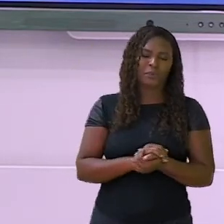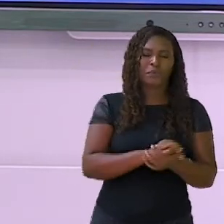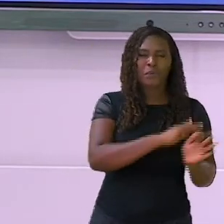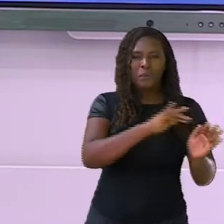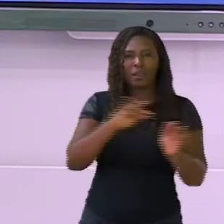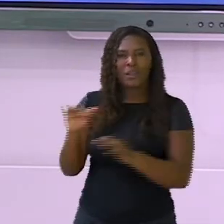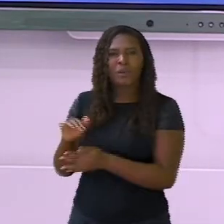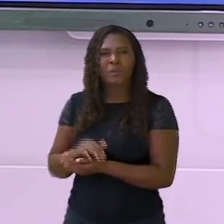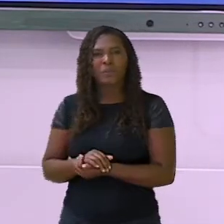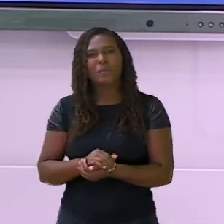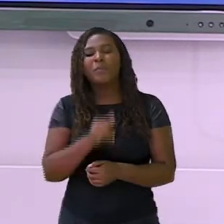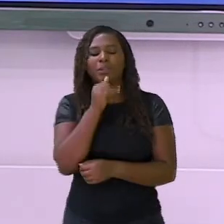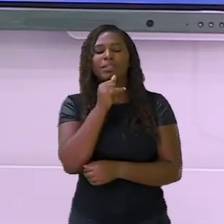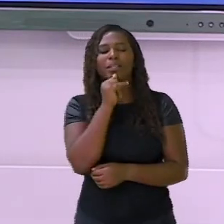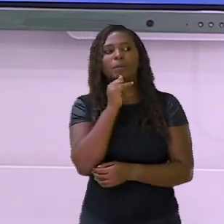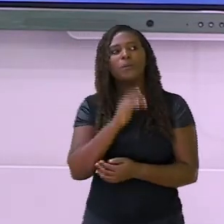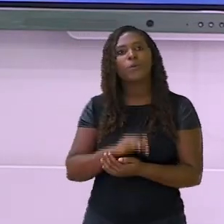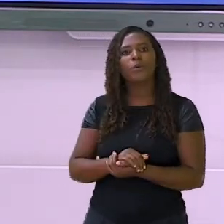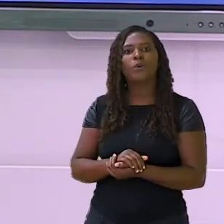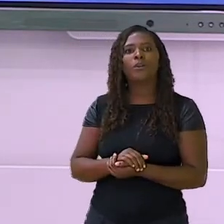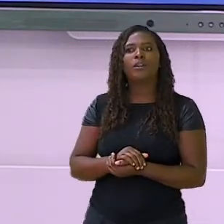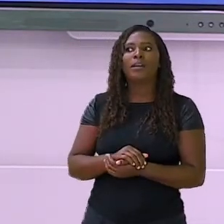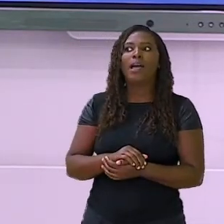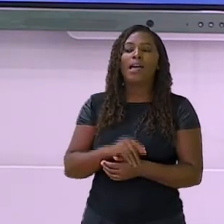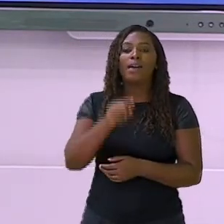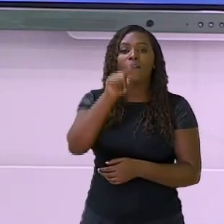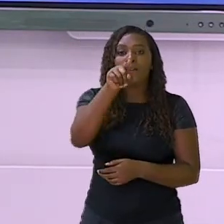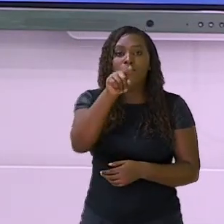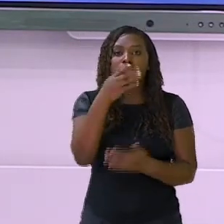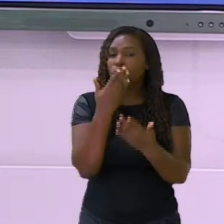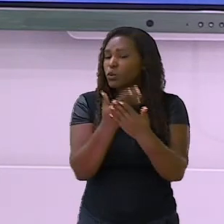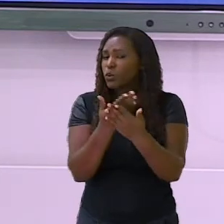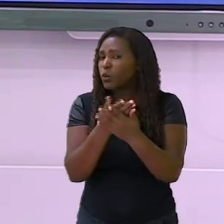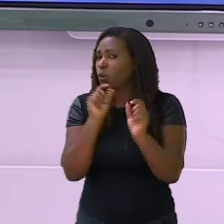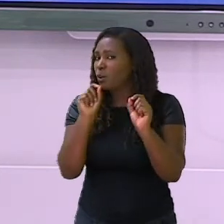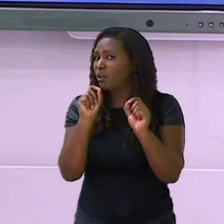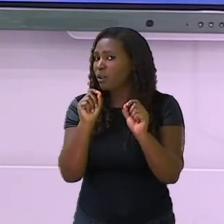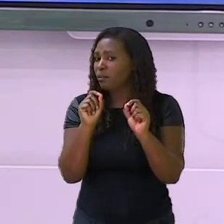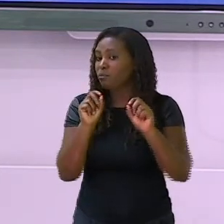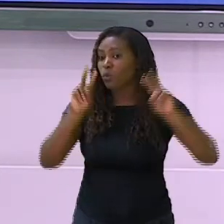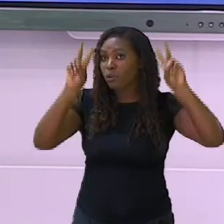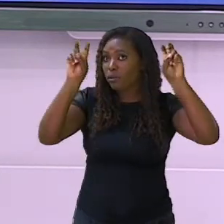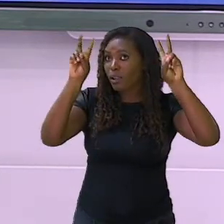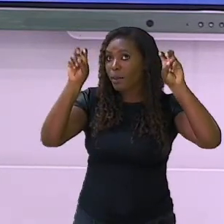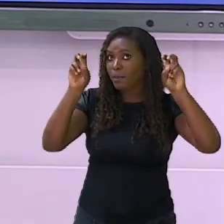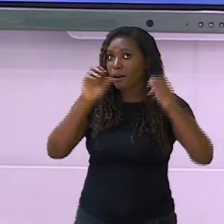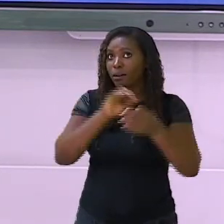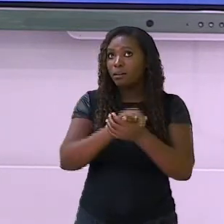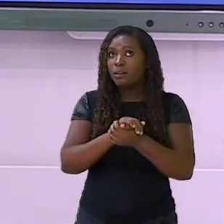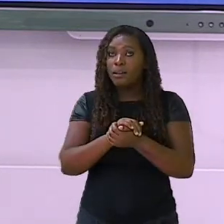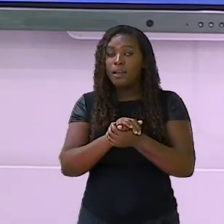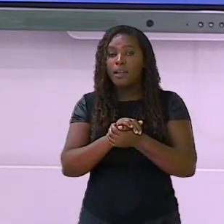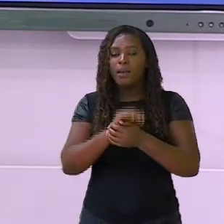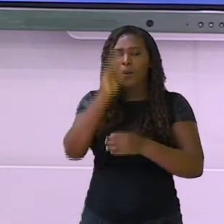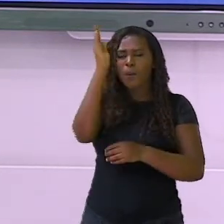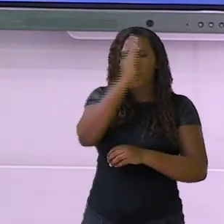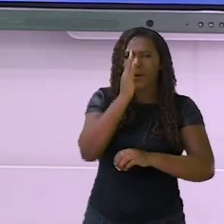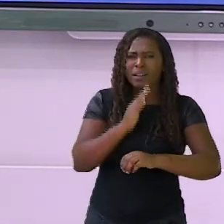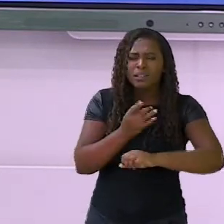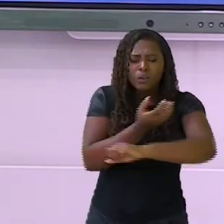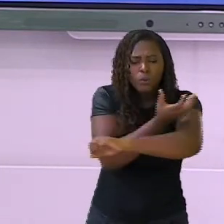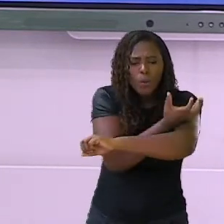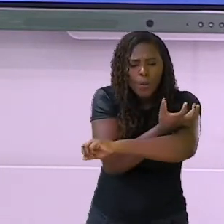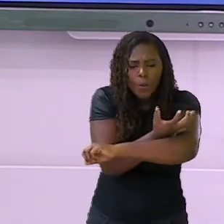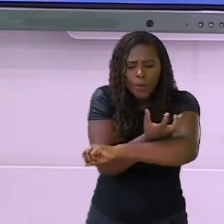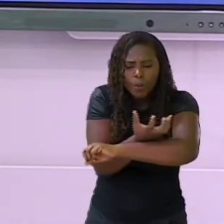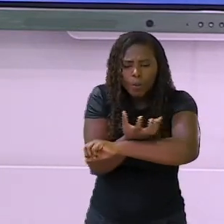sobre as vegetações do Brasil. Interessante, eu vou ter que fazer um resumo, escrever